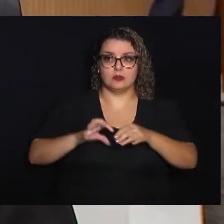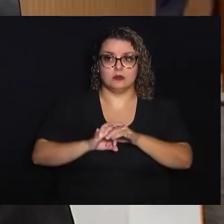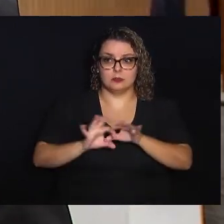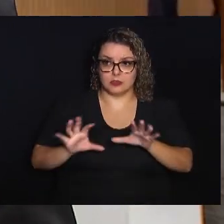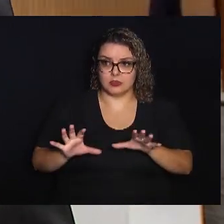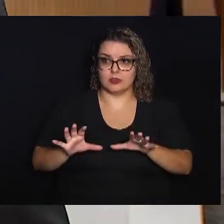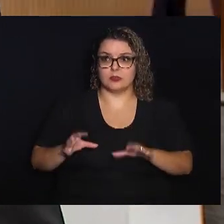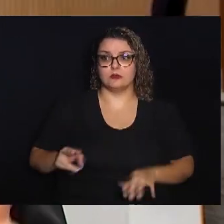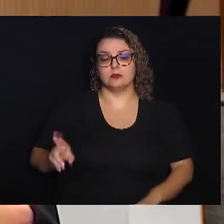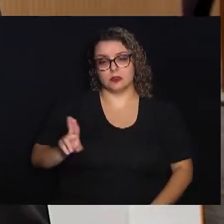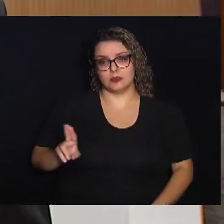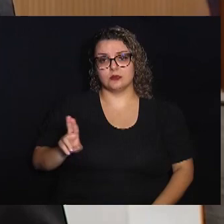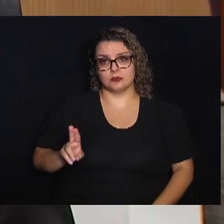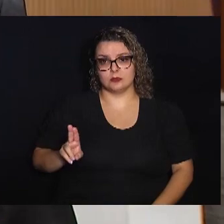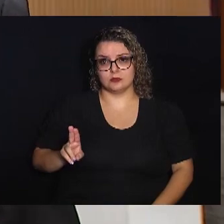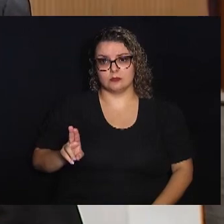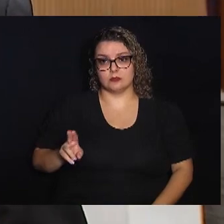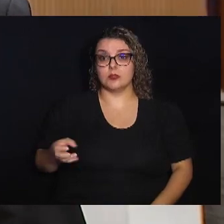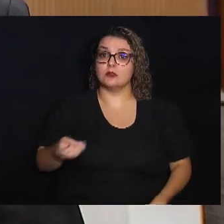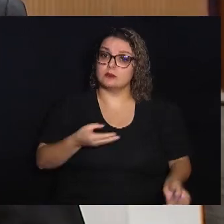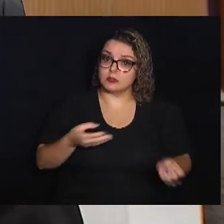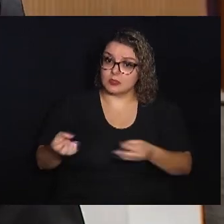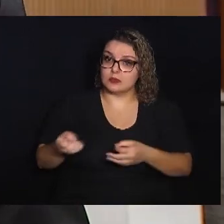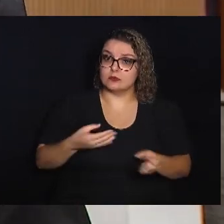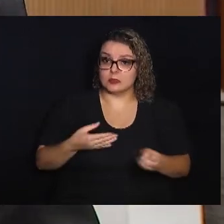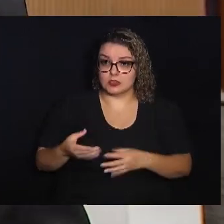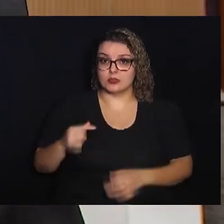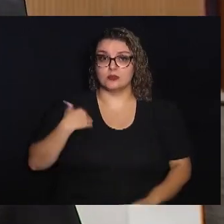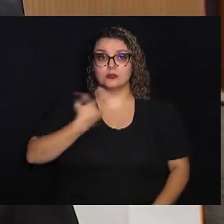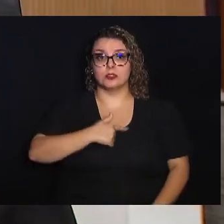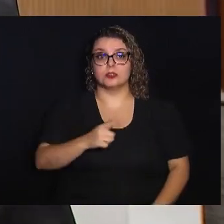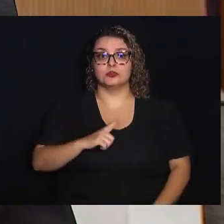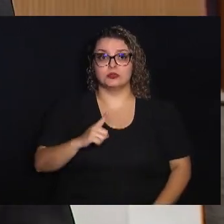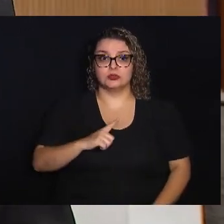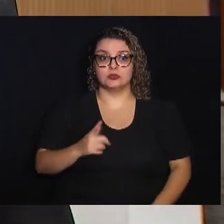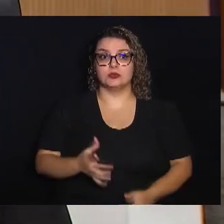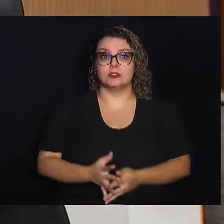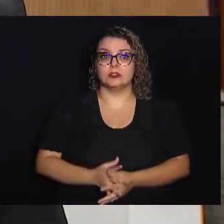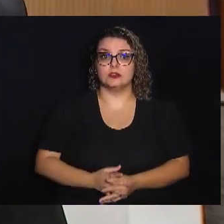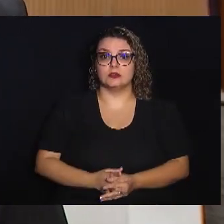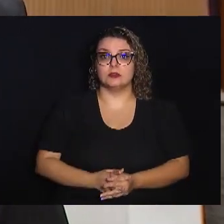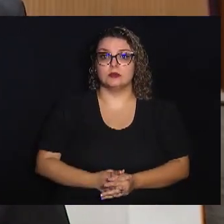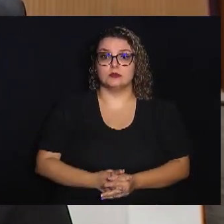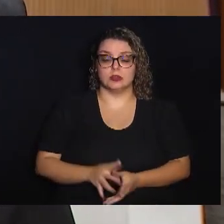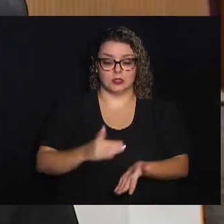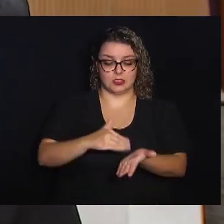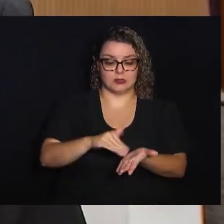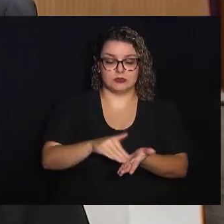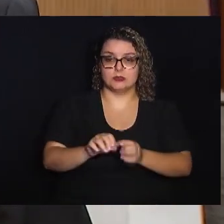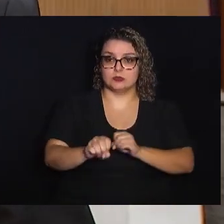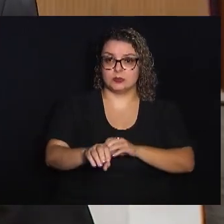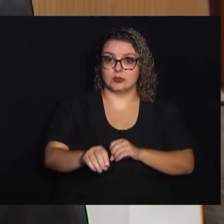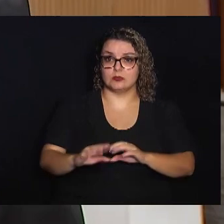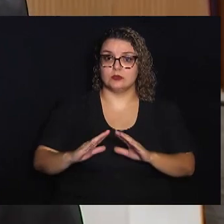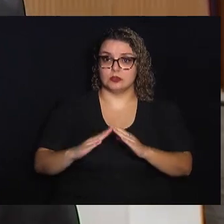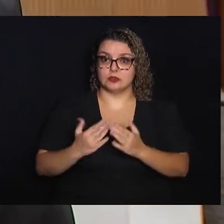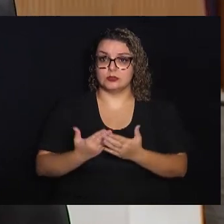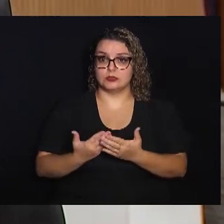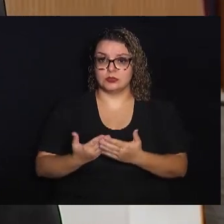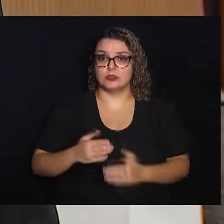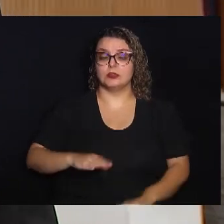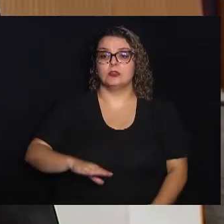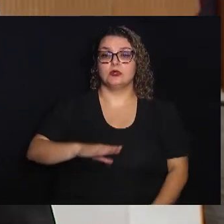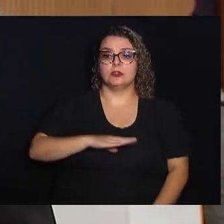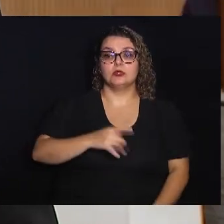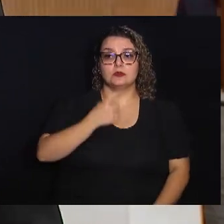disposição. E mais recentemente ainda nós tivemos a Secretaria de Educação de Campinas lançando um